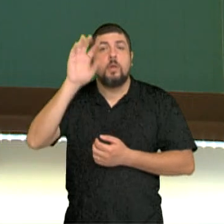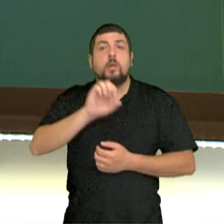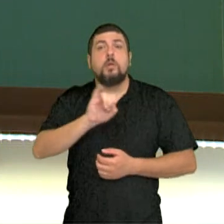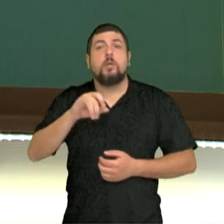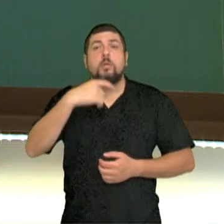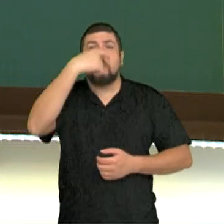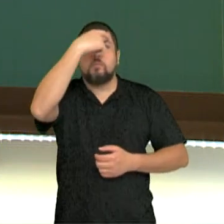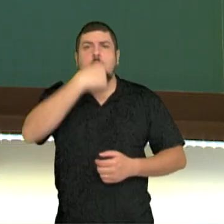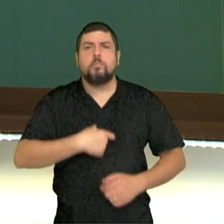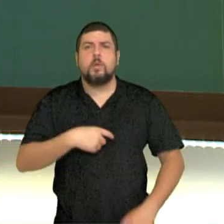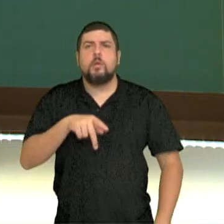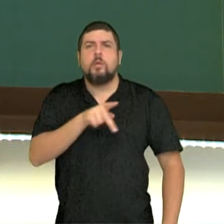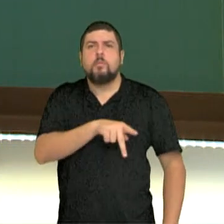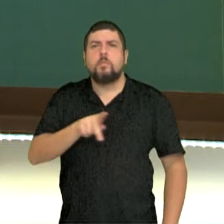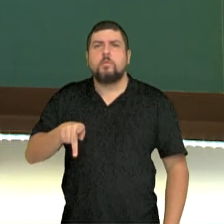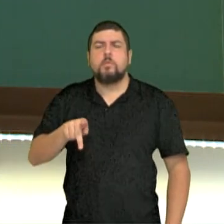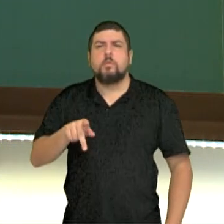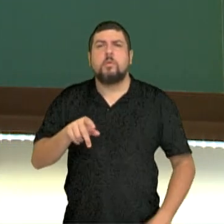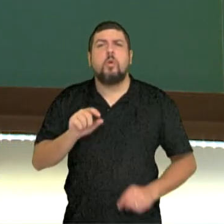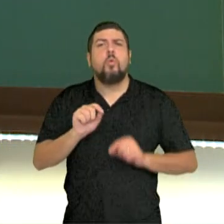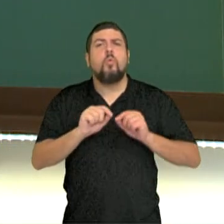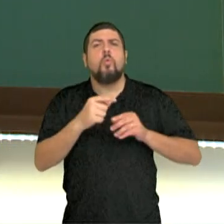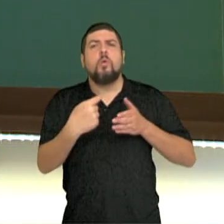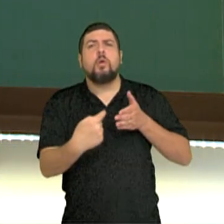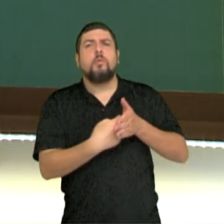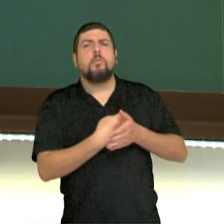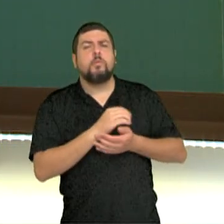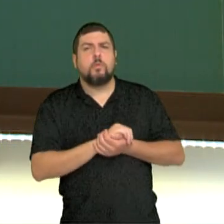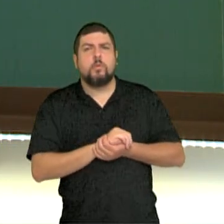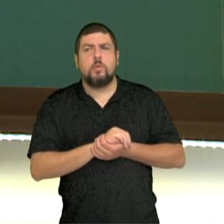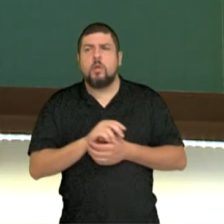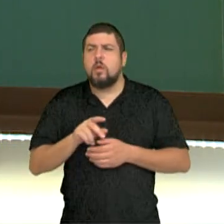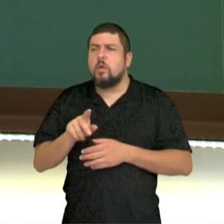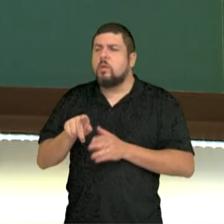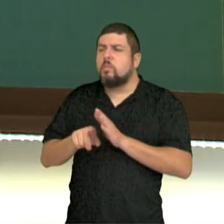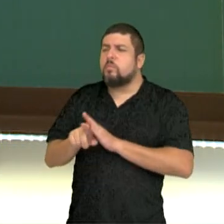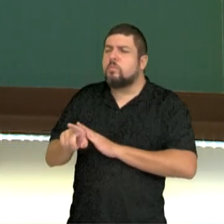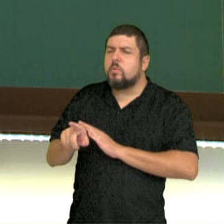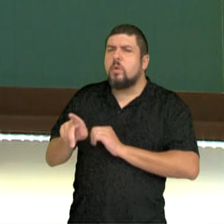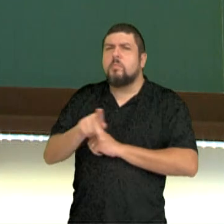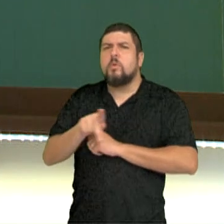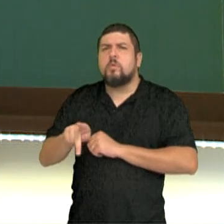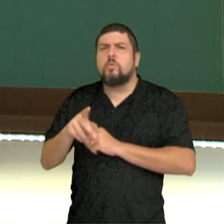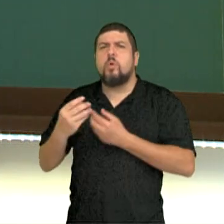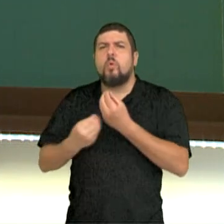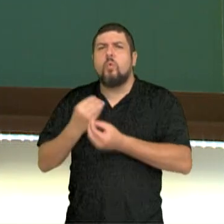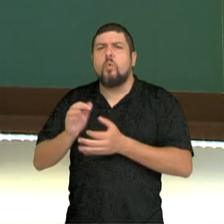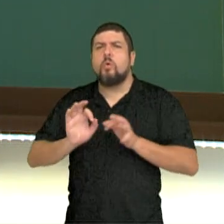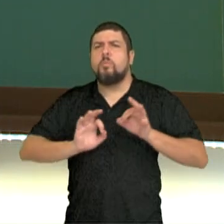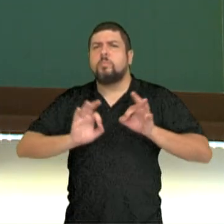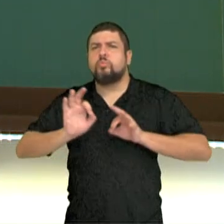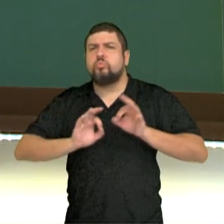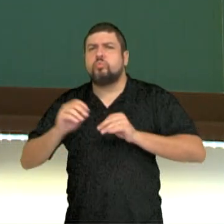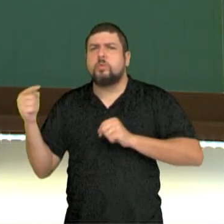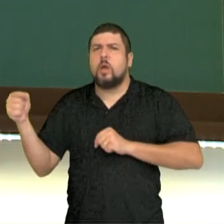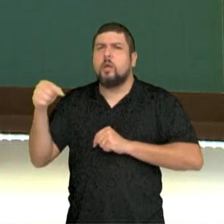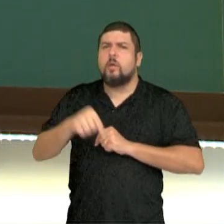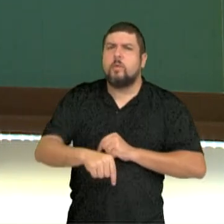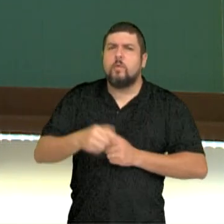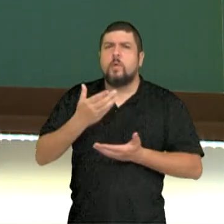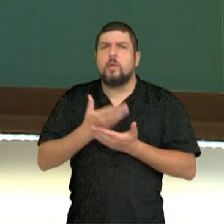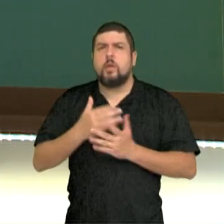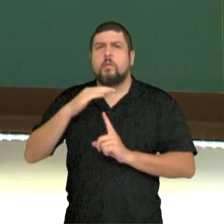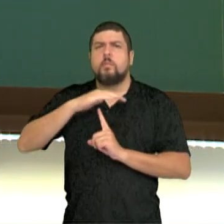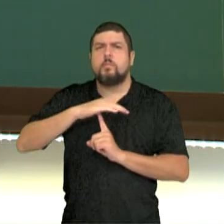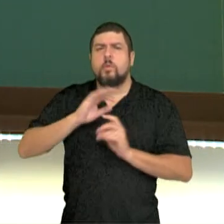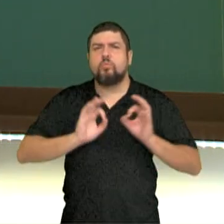o que será que poderia ser perguntado para mim? Professora, como que você se prepara para vir dar as aulas aqui na Aula Paraná? Entendam